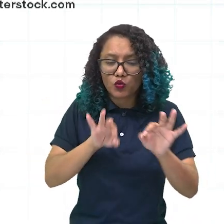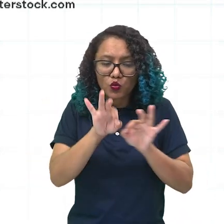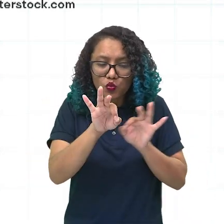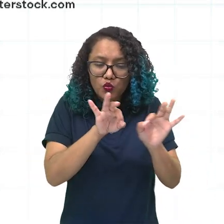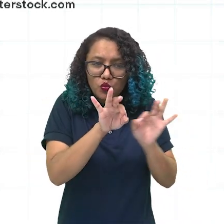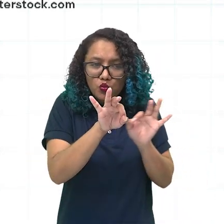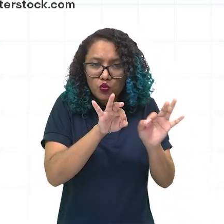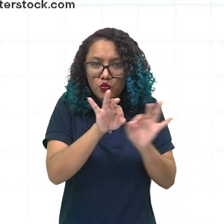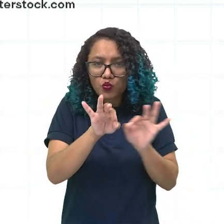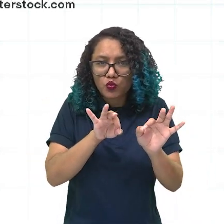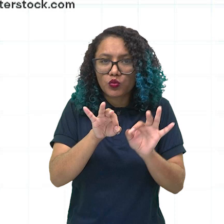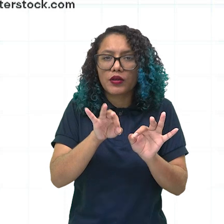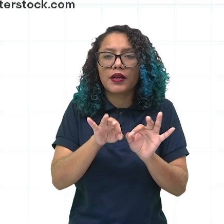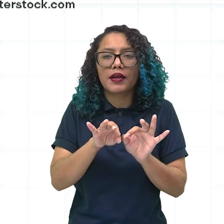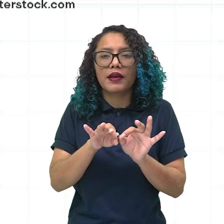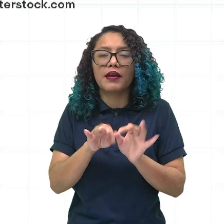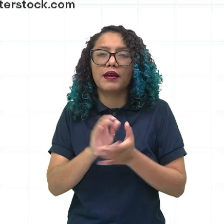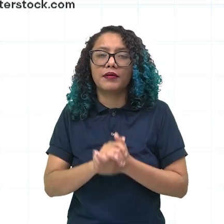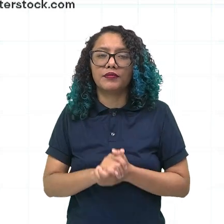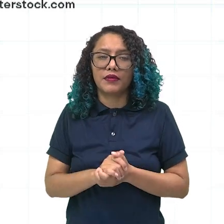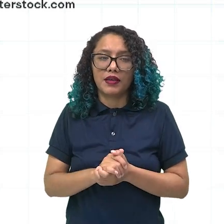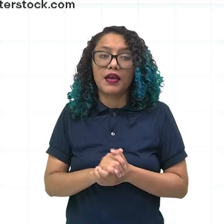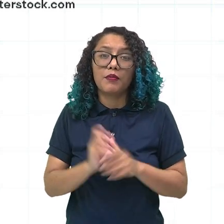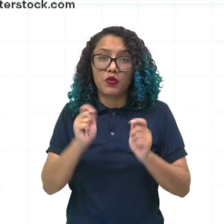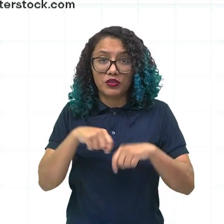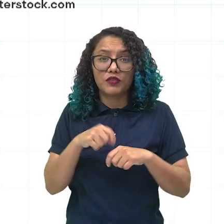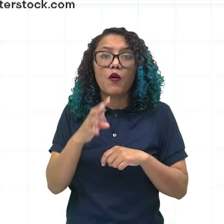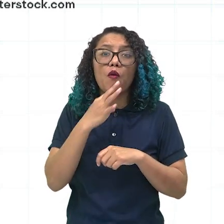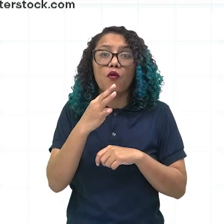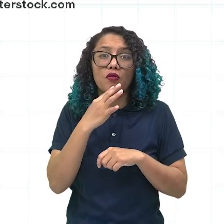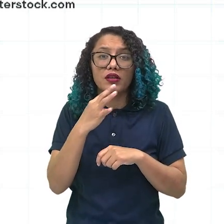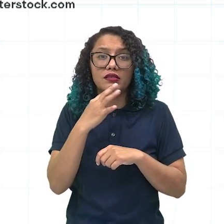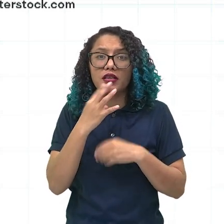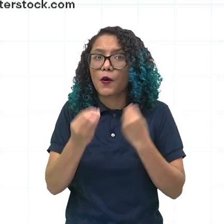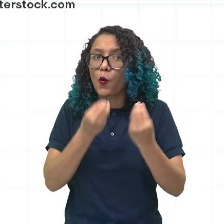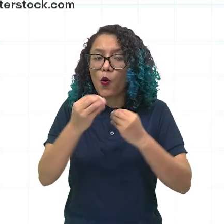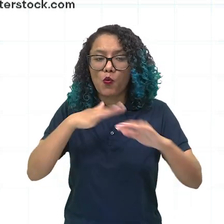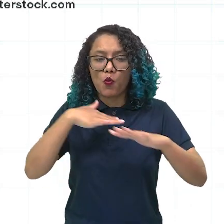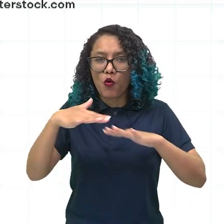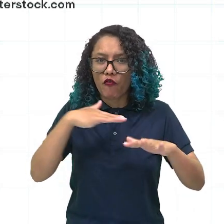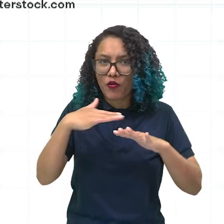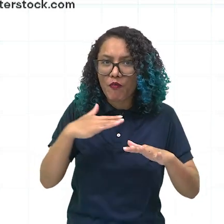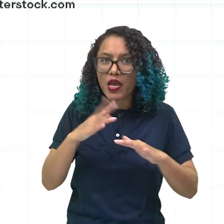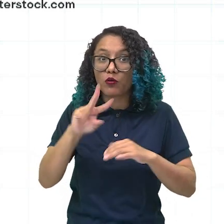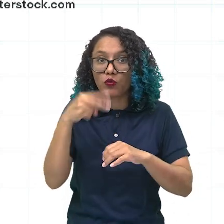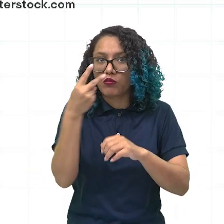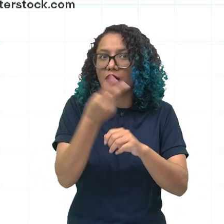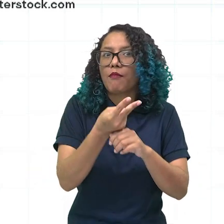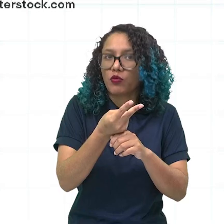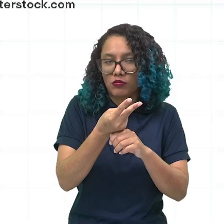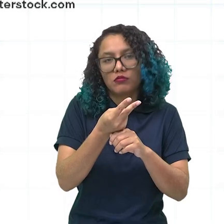que aí é onde um vai saber basicamente o que o outro já vai realizar na sequência, né?